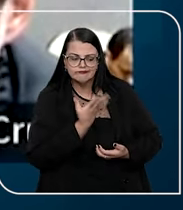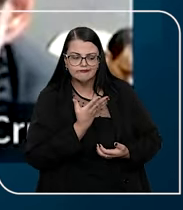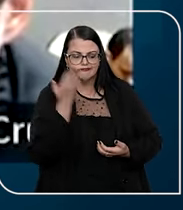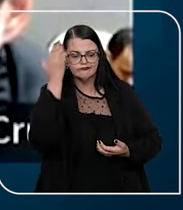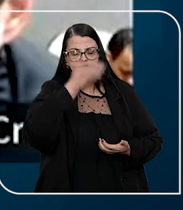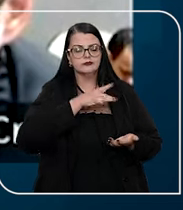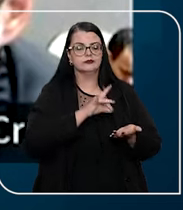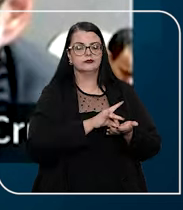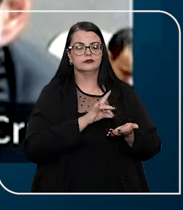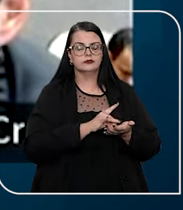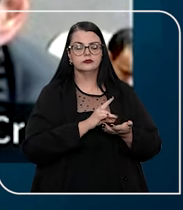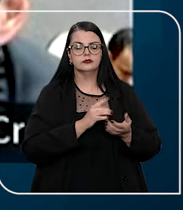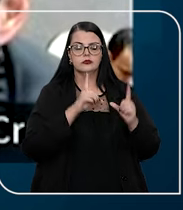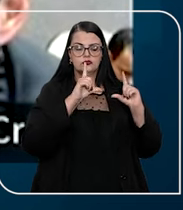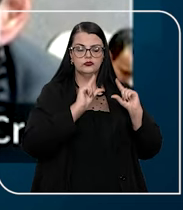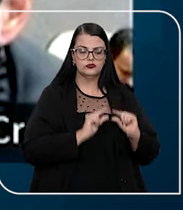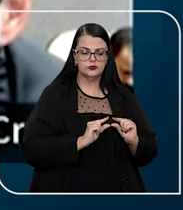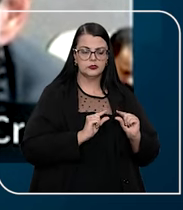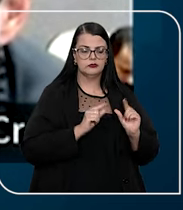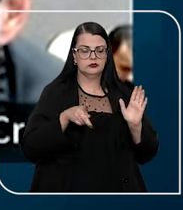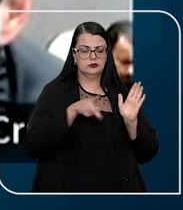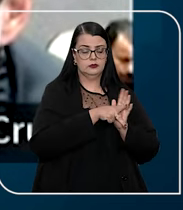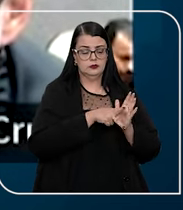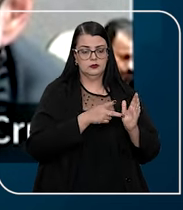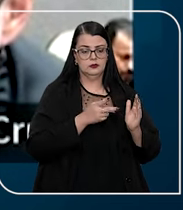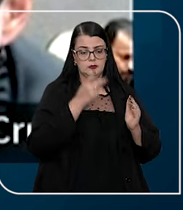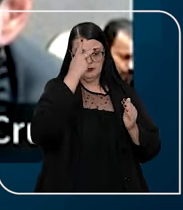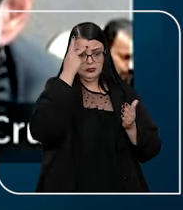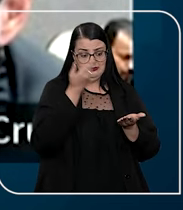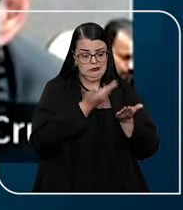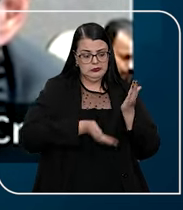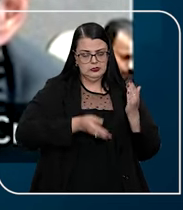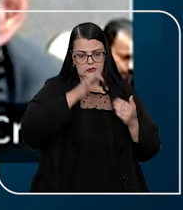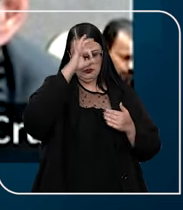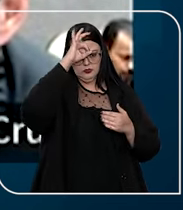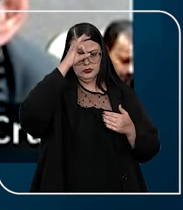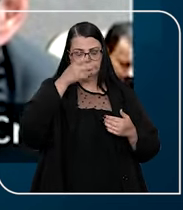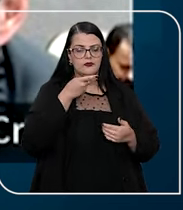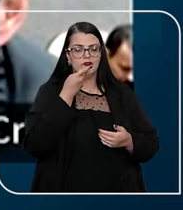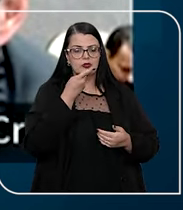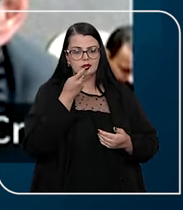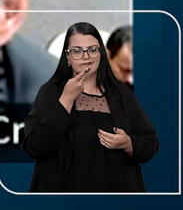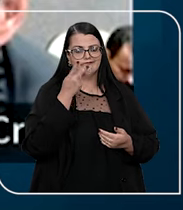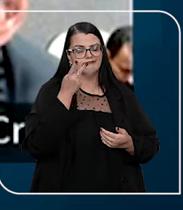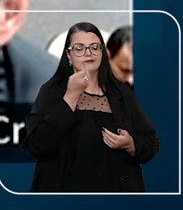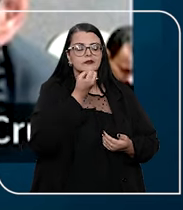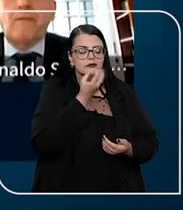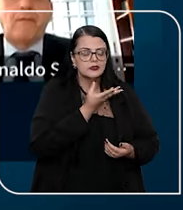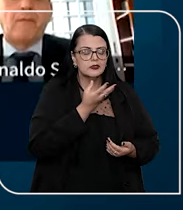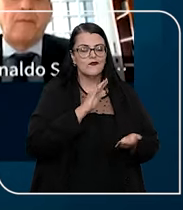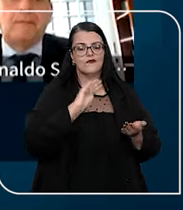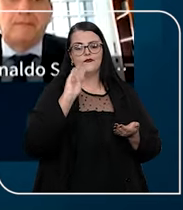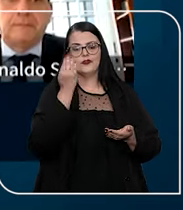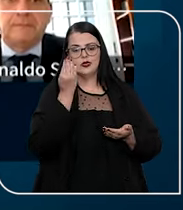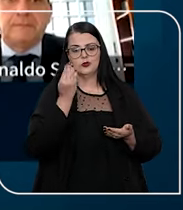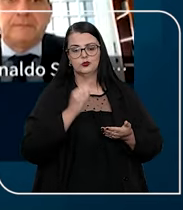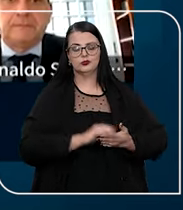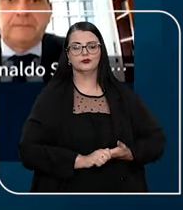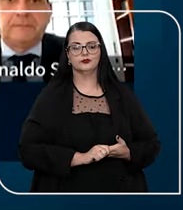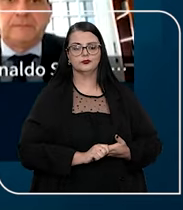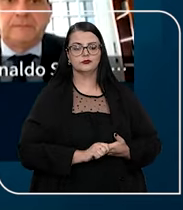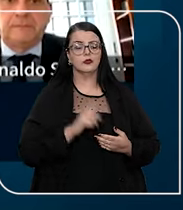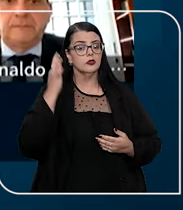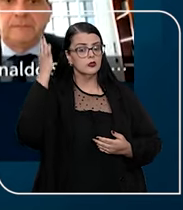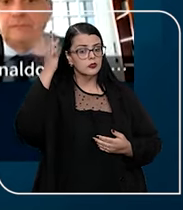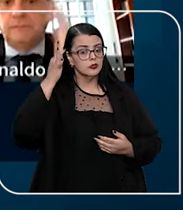confissão e reduzir o risco de condenações de inocentes que tenham confessado falsamente a terceira sessão